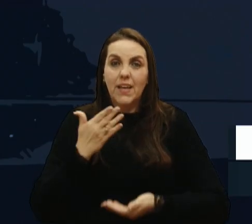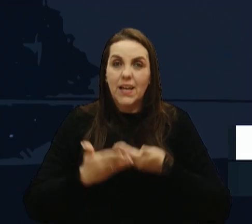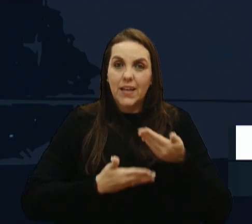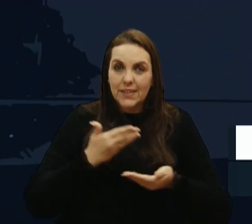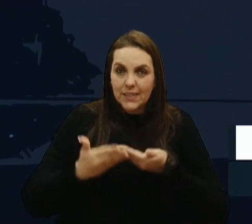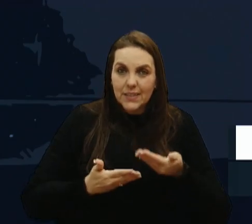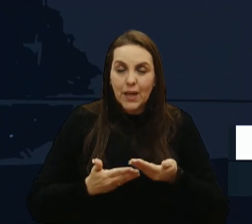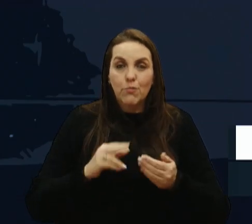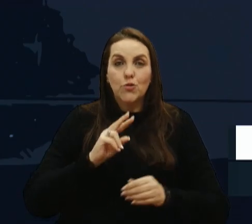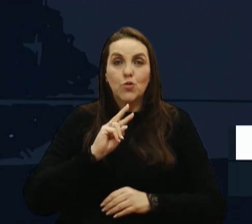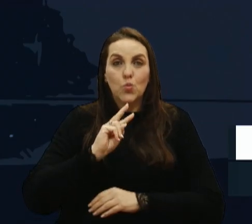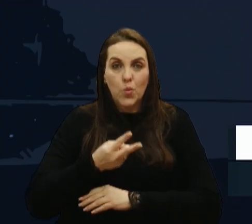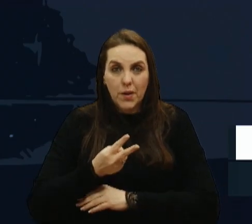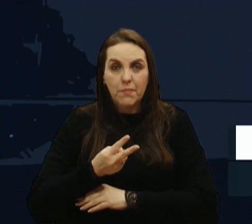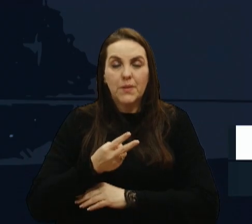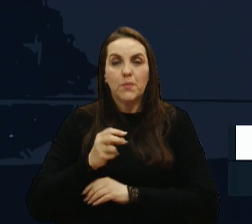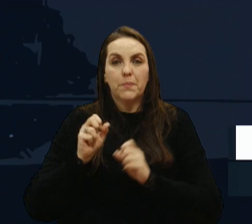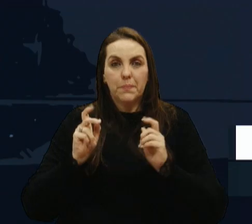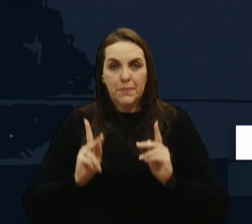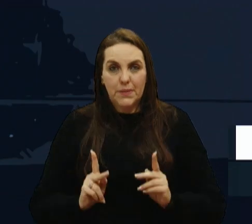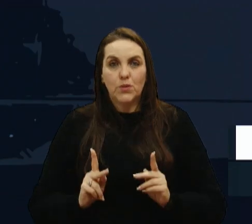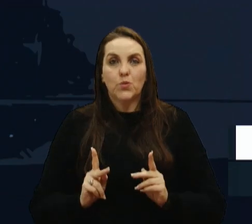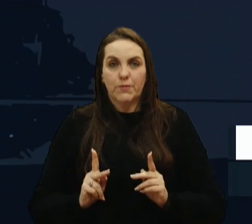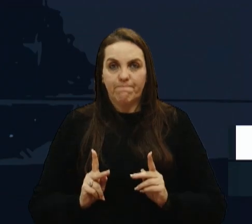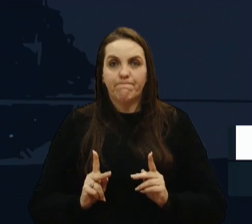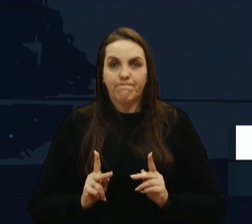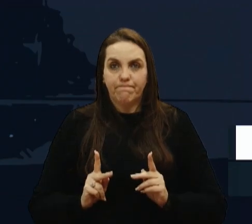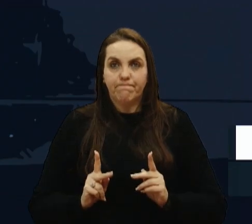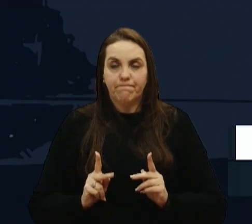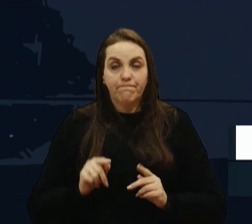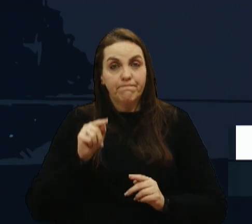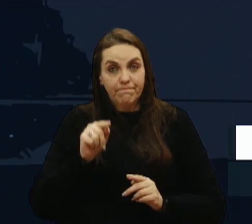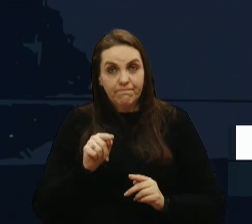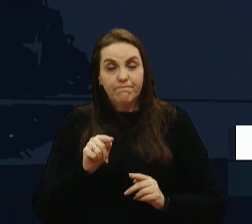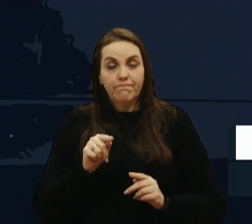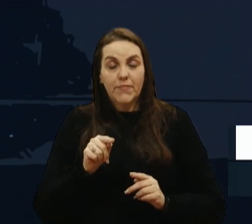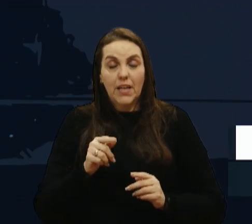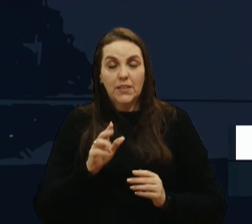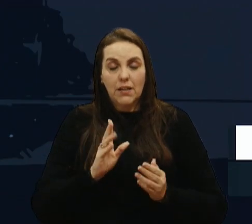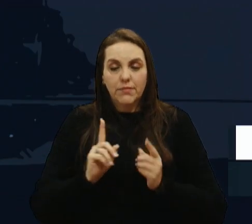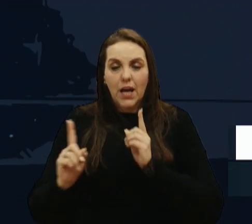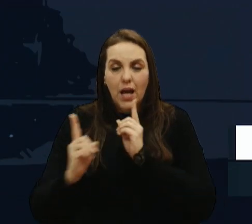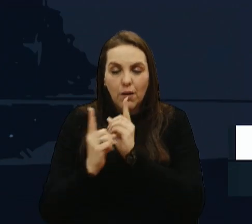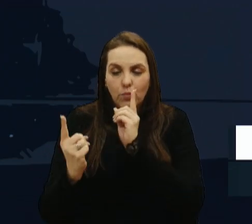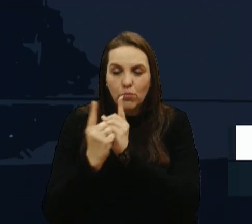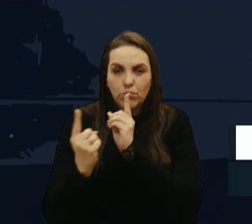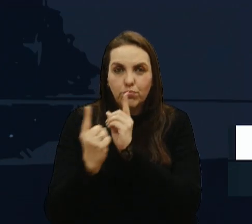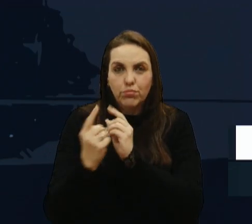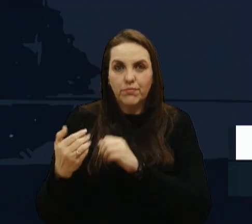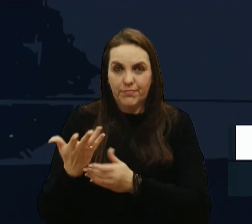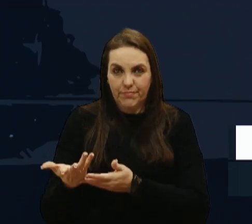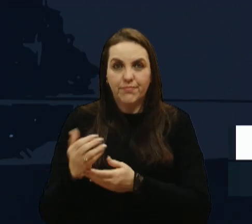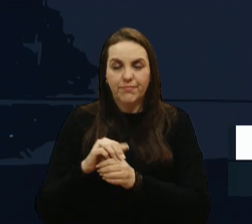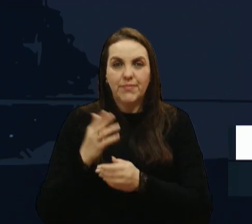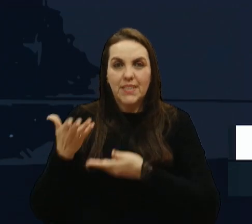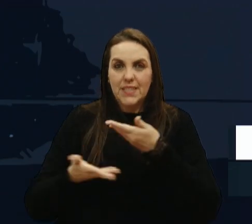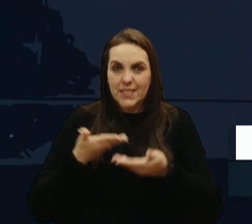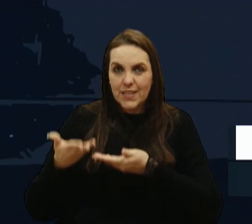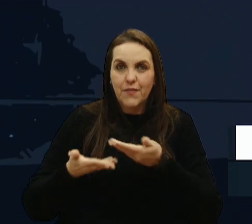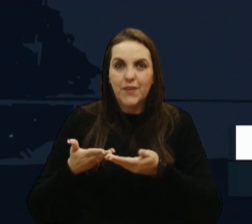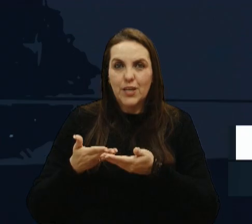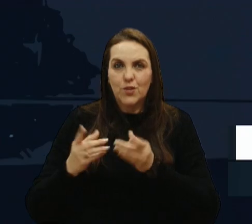atendemos 2.000 pessoas através das nossas abordagens, pelo nosso serviço